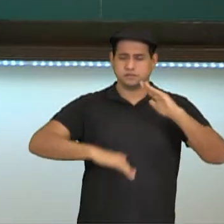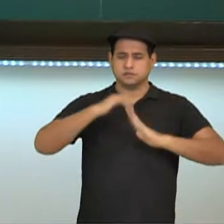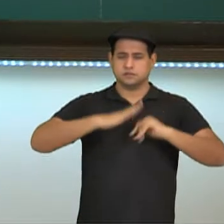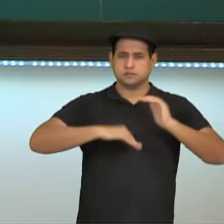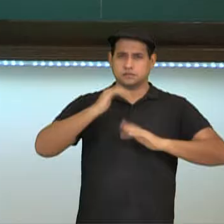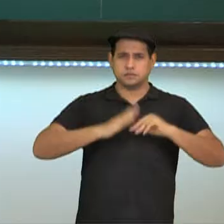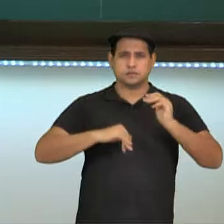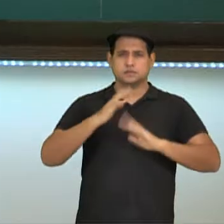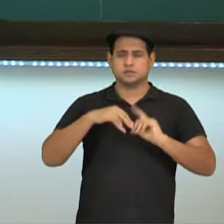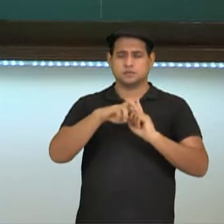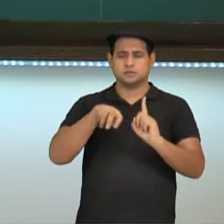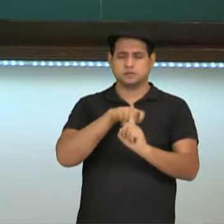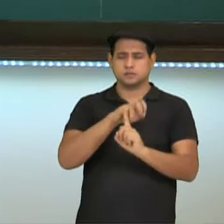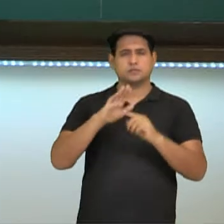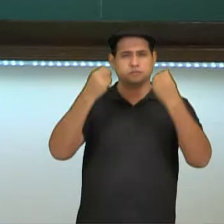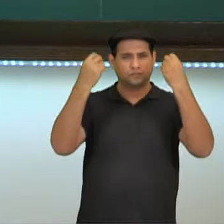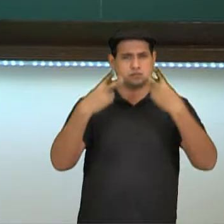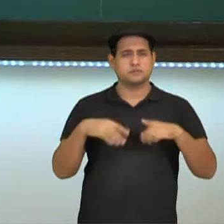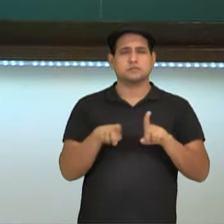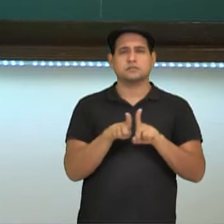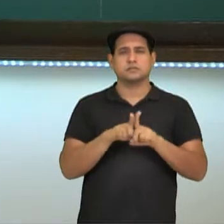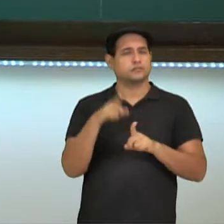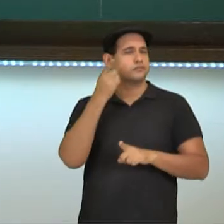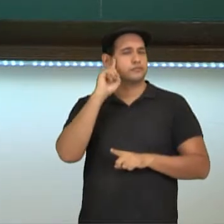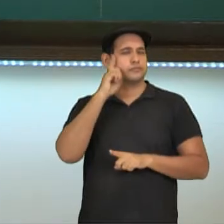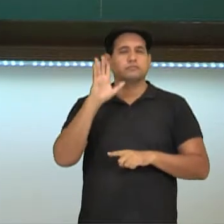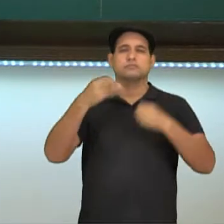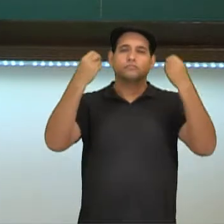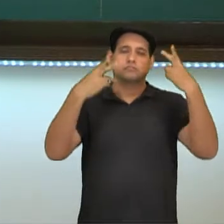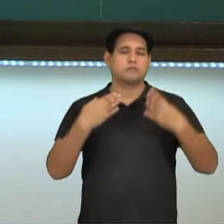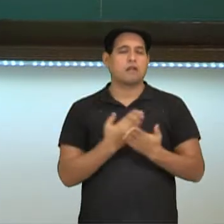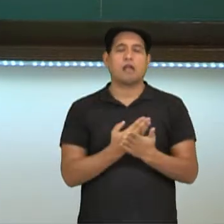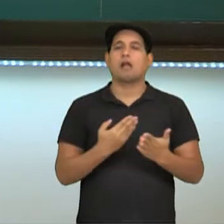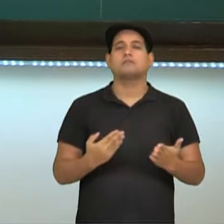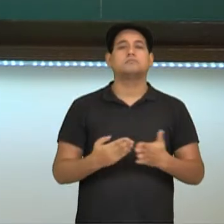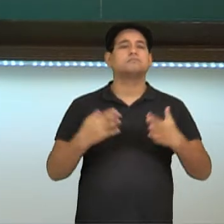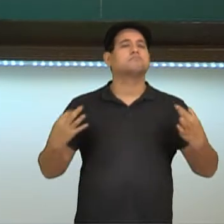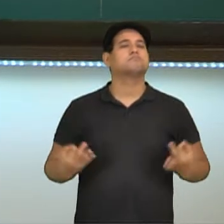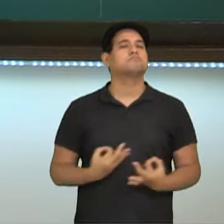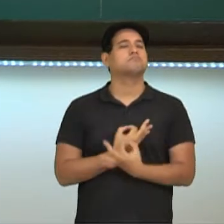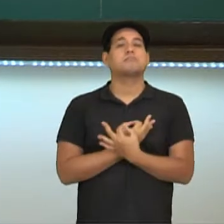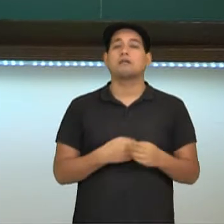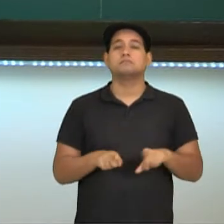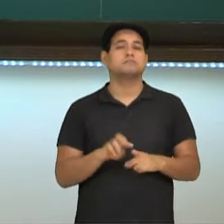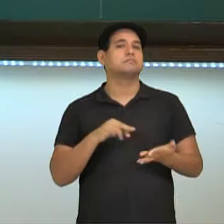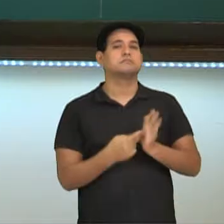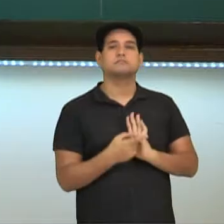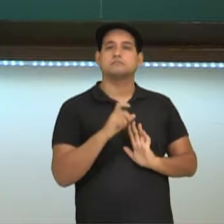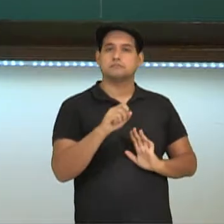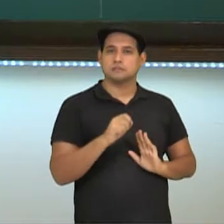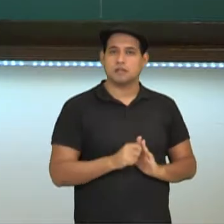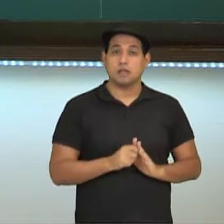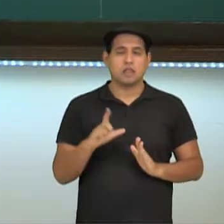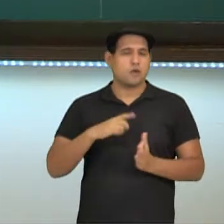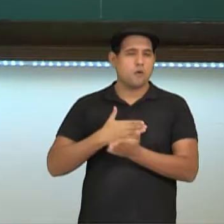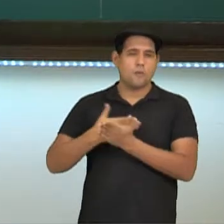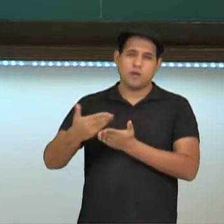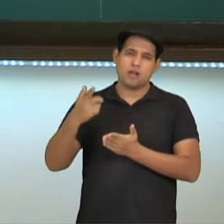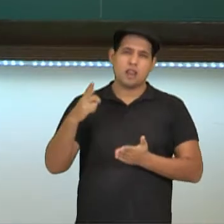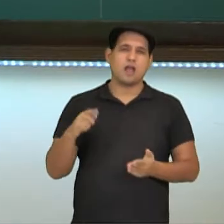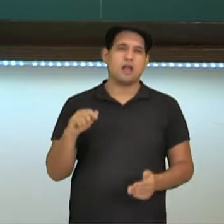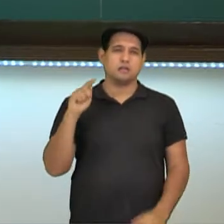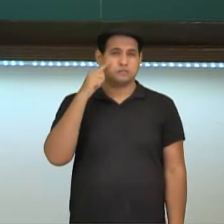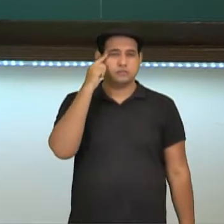práticas, modalidades que nós temos falado ao longo dos dias, das aulas, a meditação também é uma prática com origem lá no